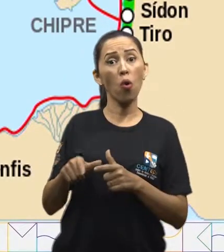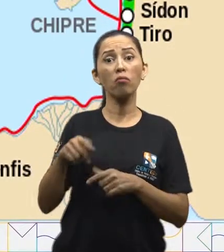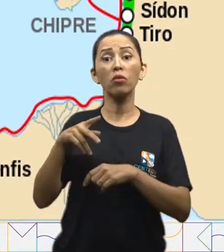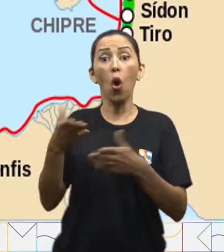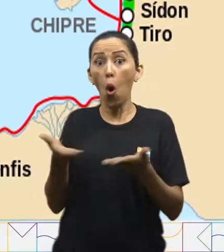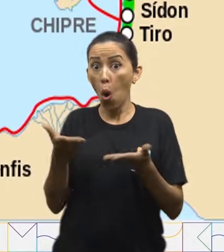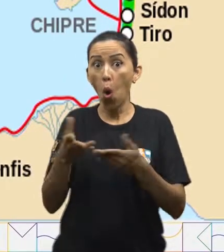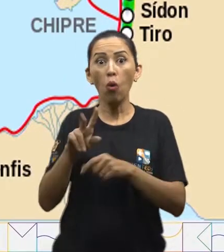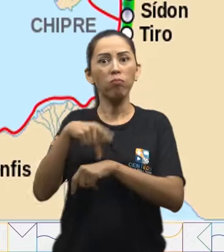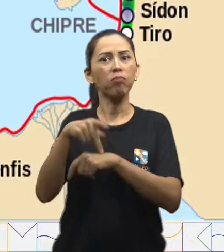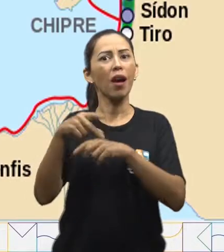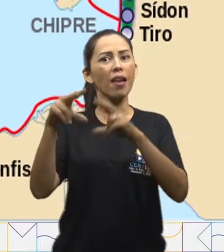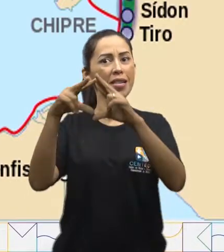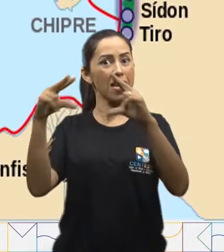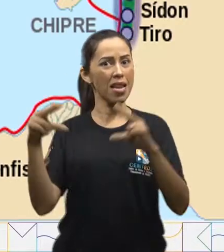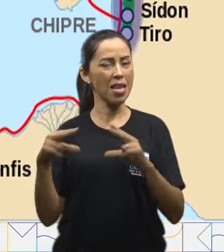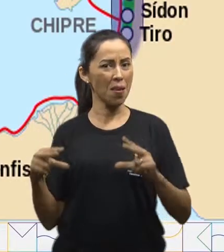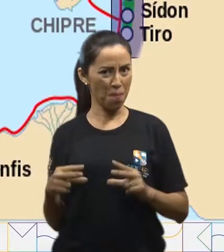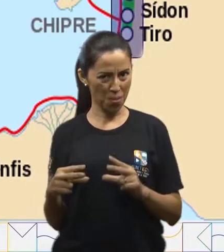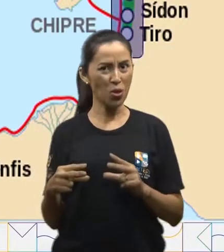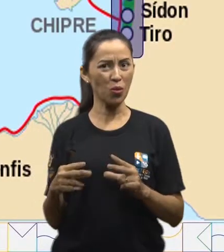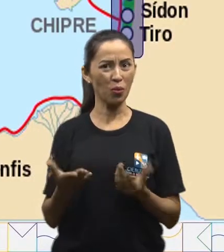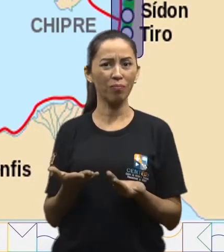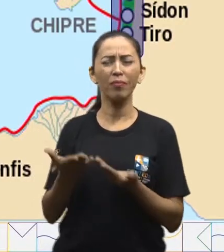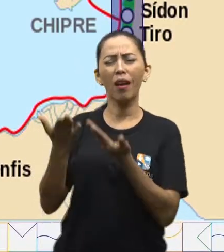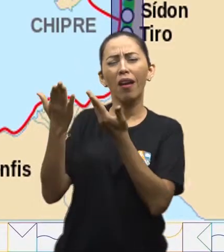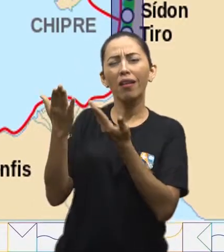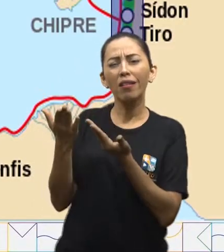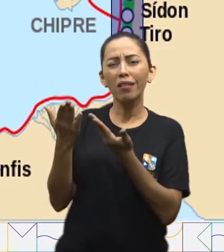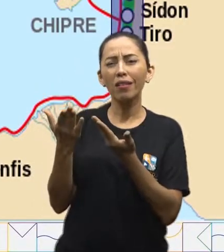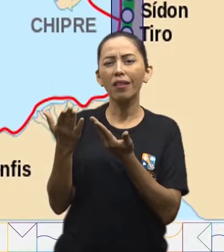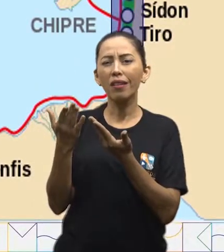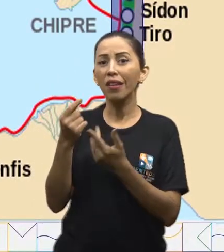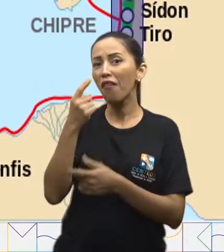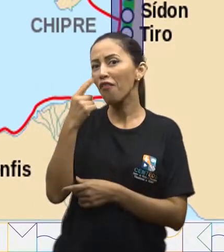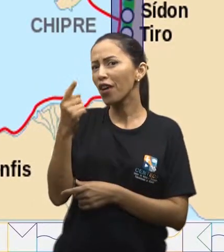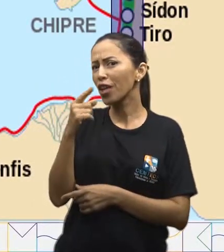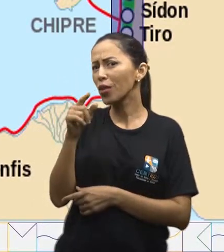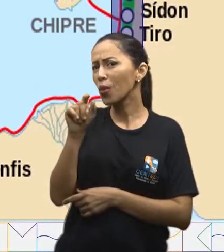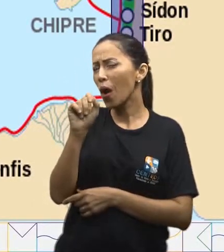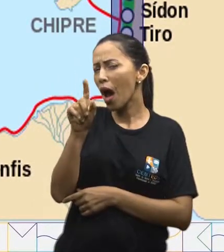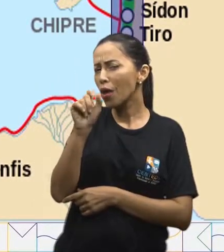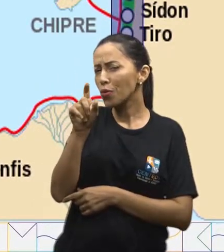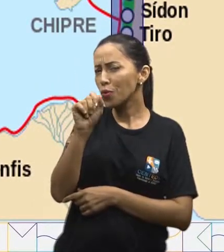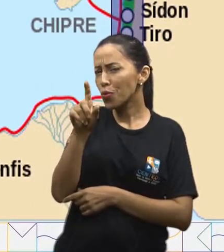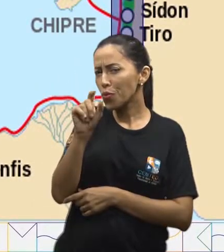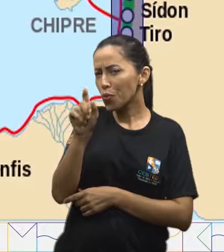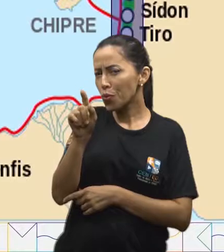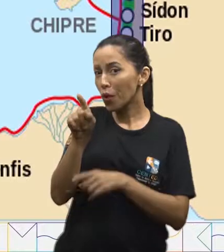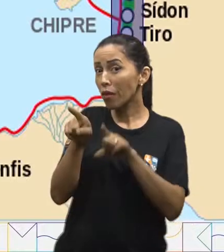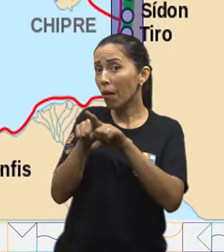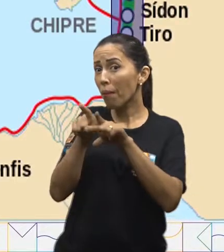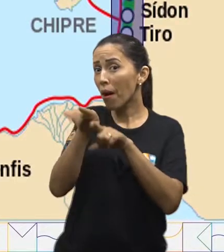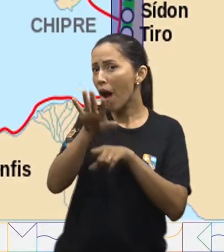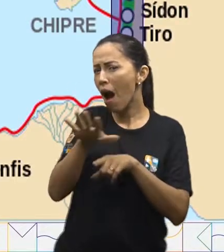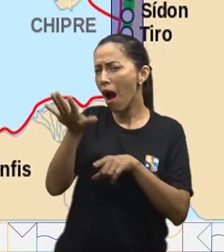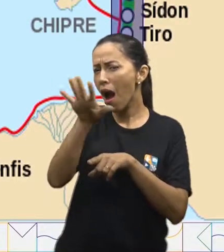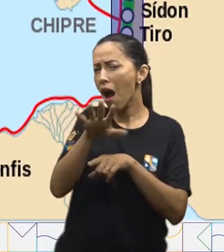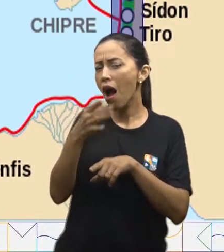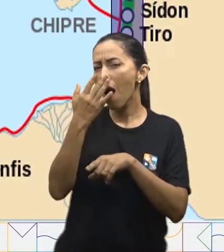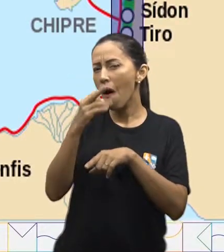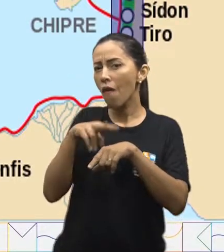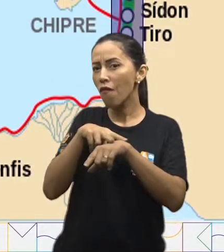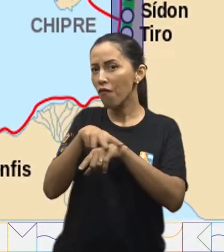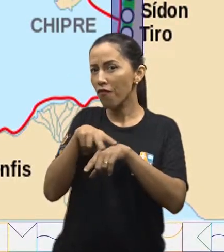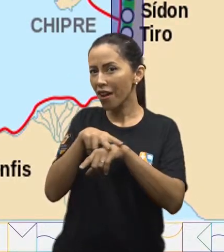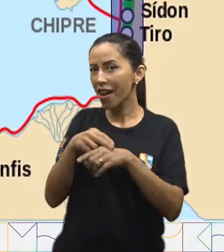parte da Síria. Aqui onde está aparecendo essa manchinha azulzinha ali, aquela região pintada de verde, com as